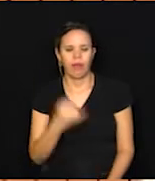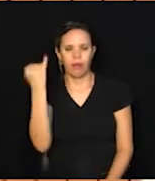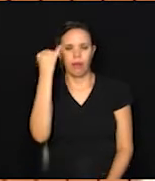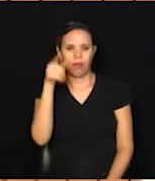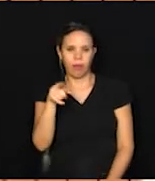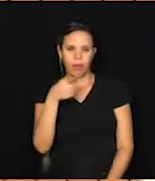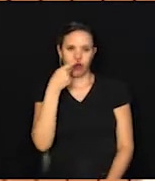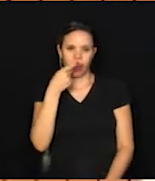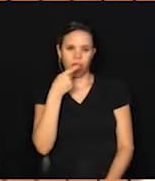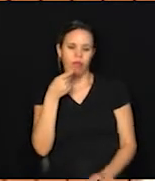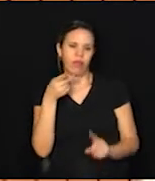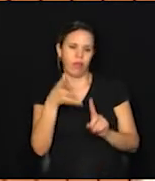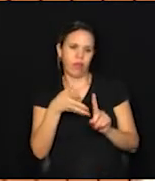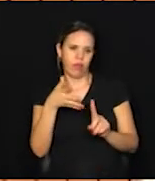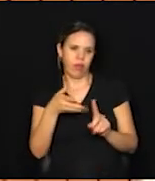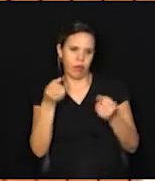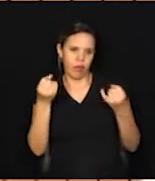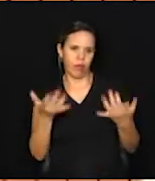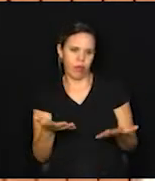sua fala, porque